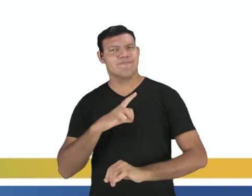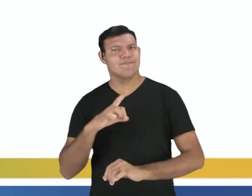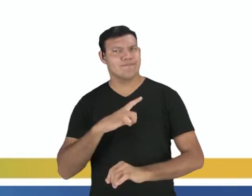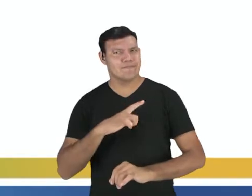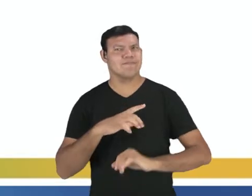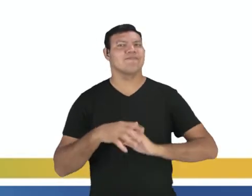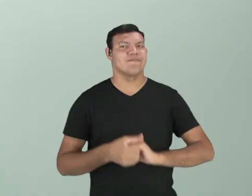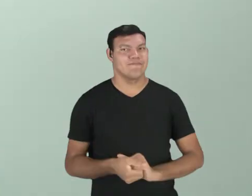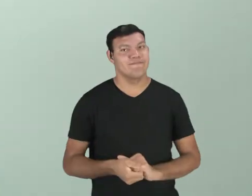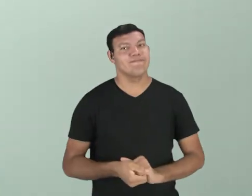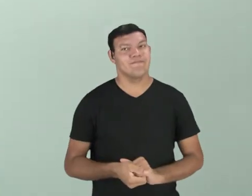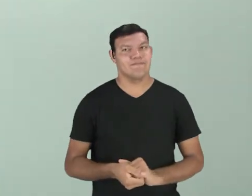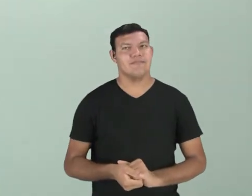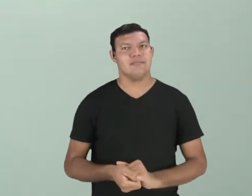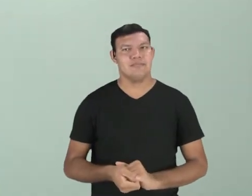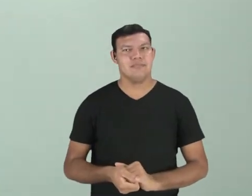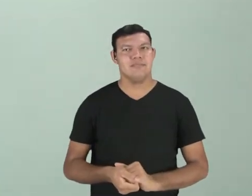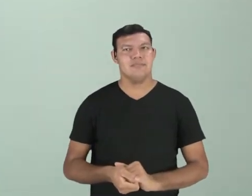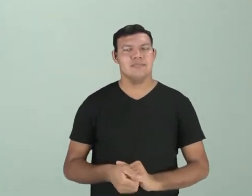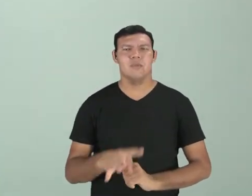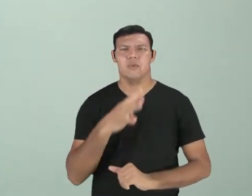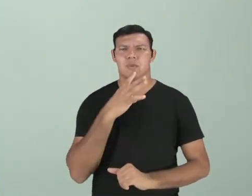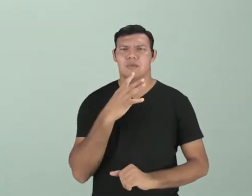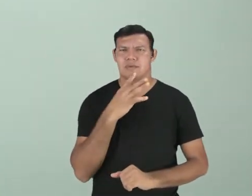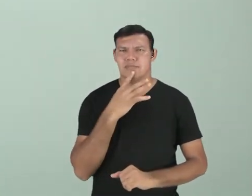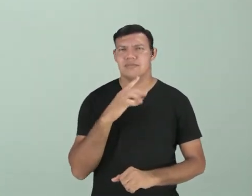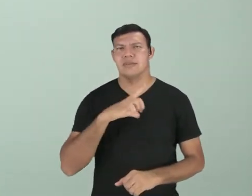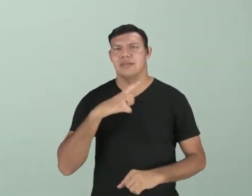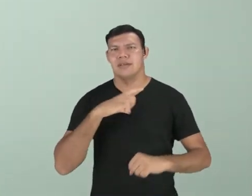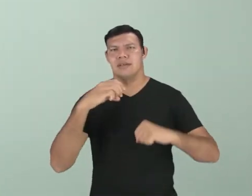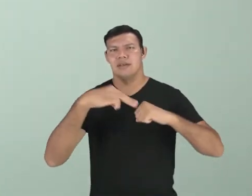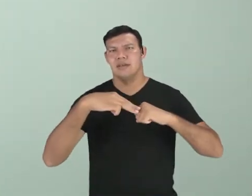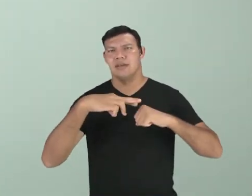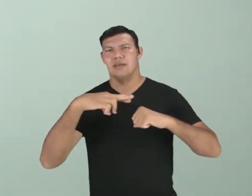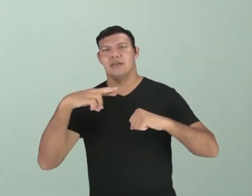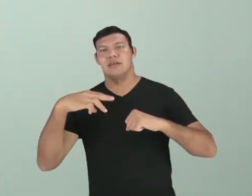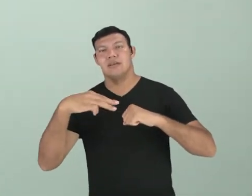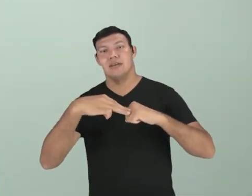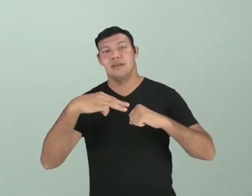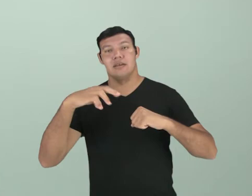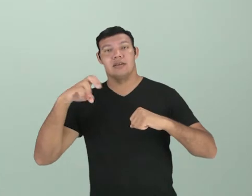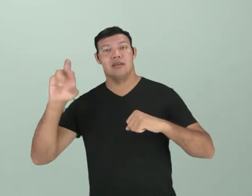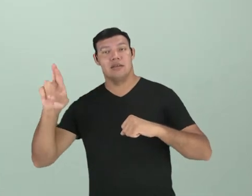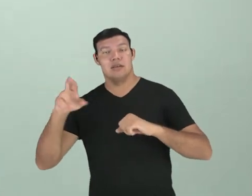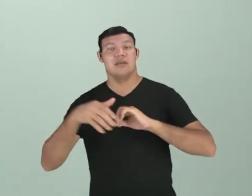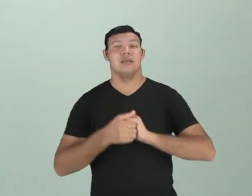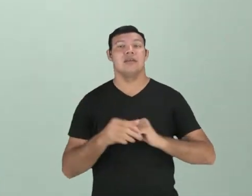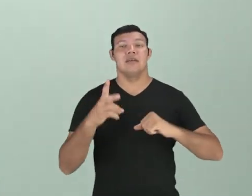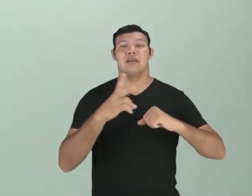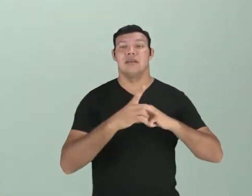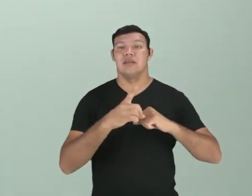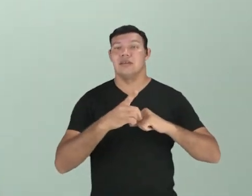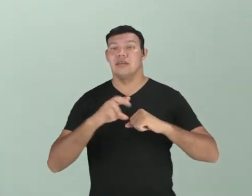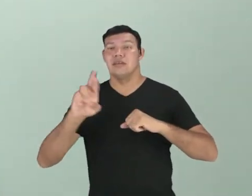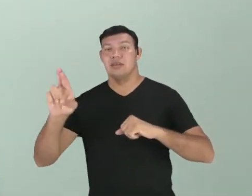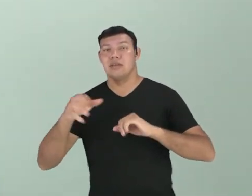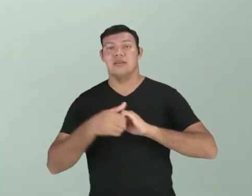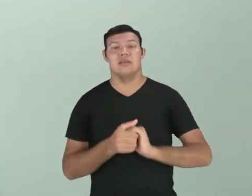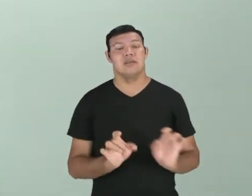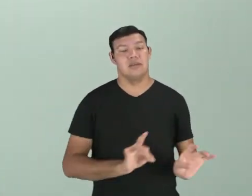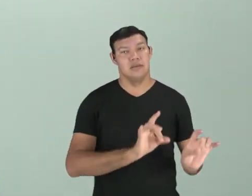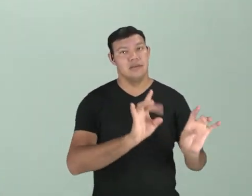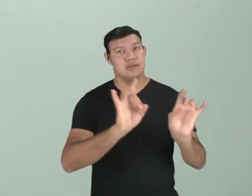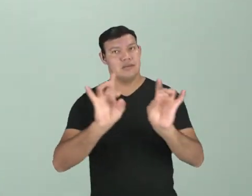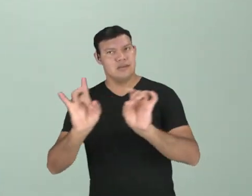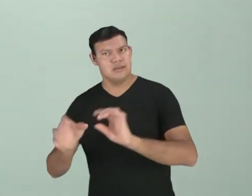qualquer pessoa, não. É uma pessoa que conhece, que tem um mestrado, que tem um doutorado, que é especialista. Segundo fulano de